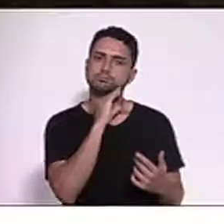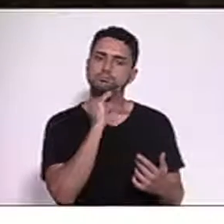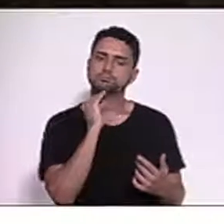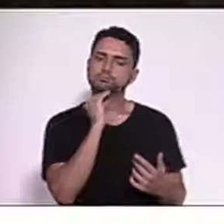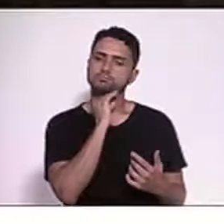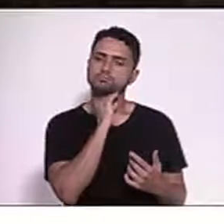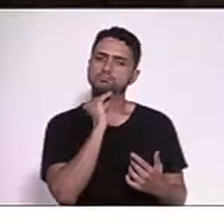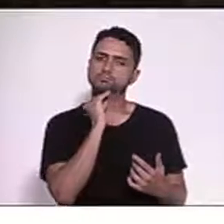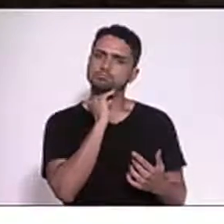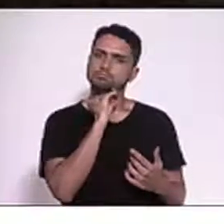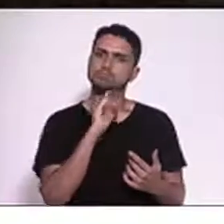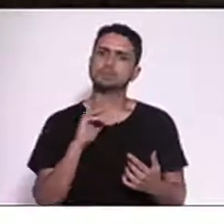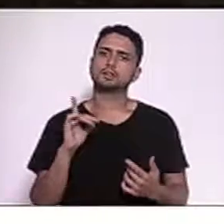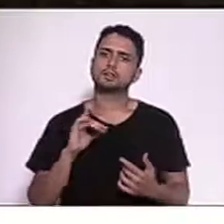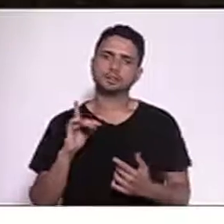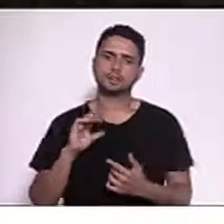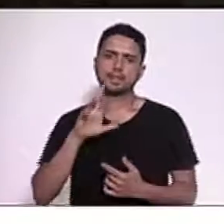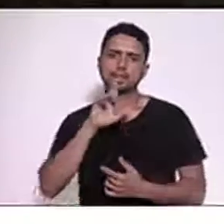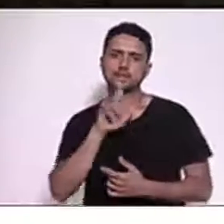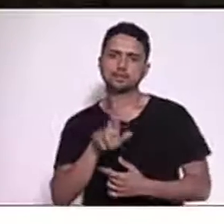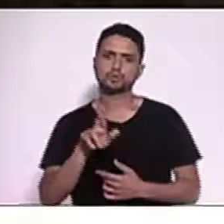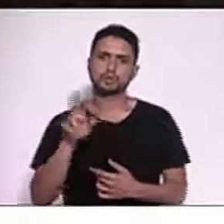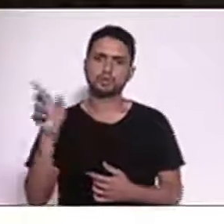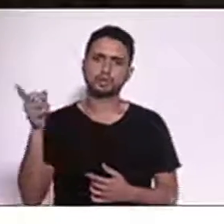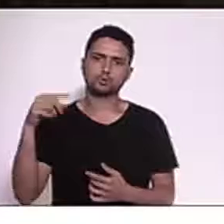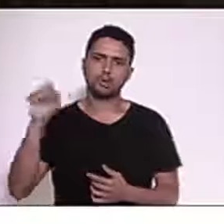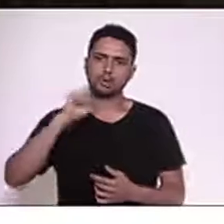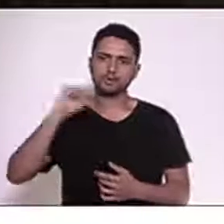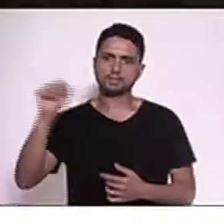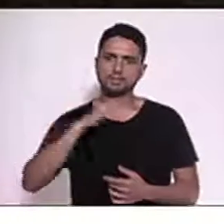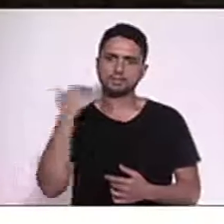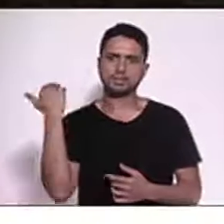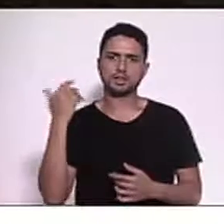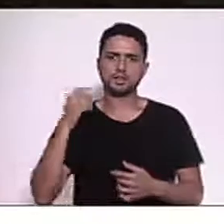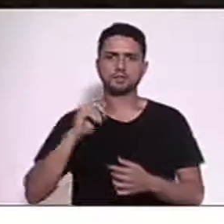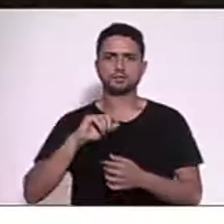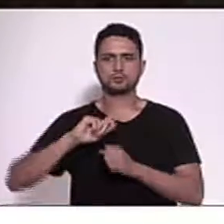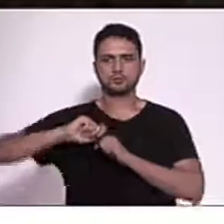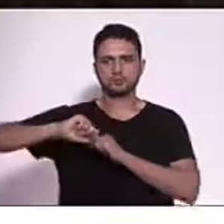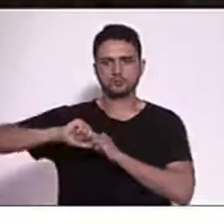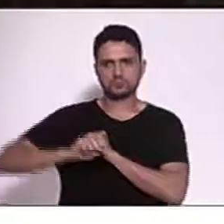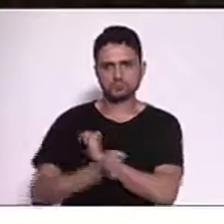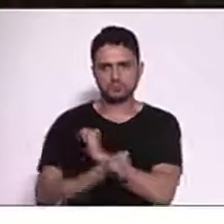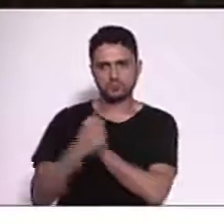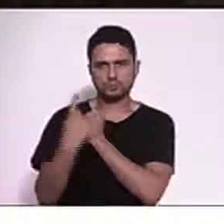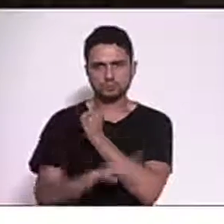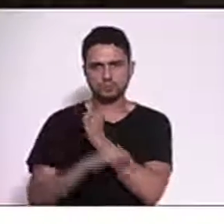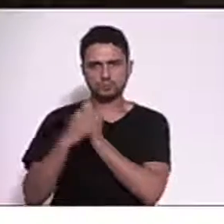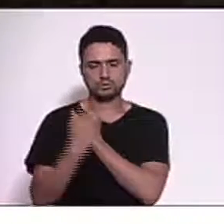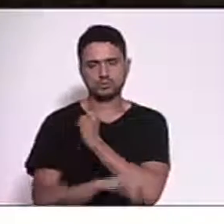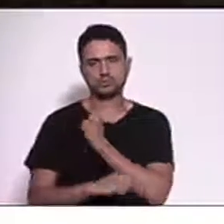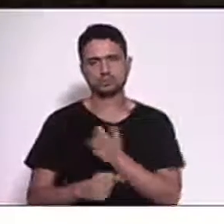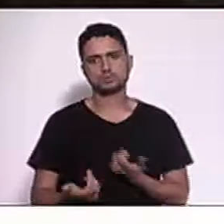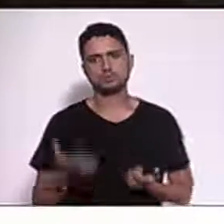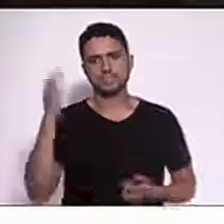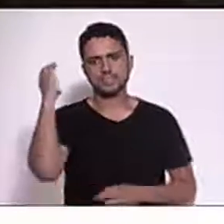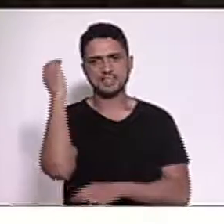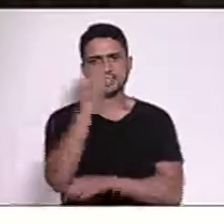rastro exatamente assassinatos, torturas, crimes